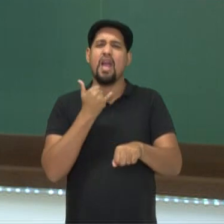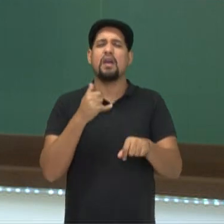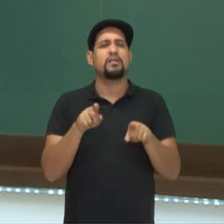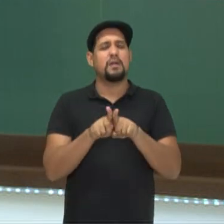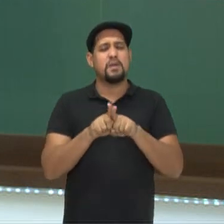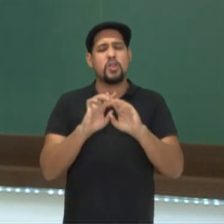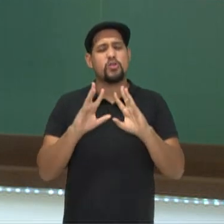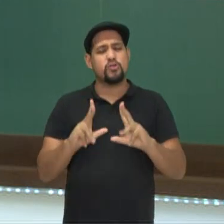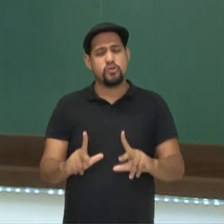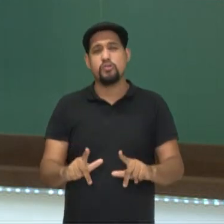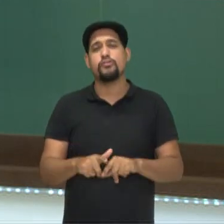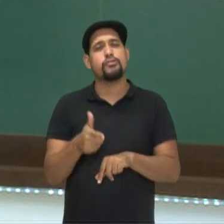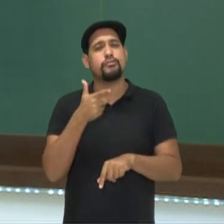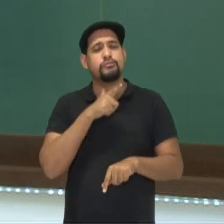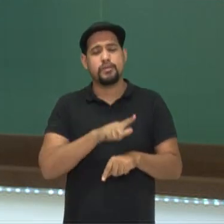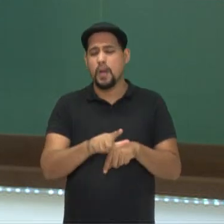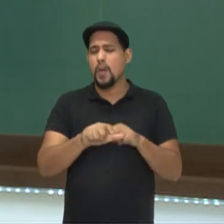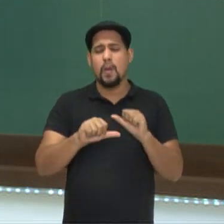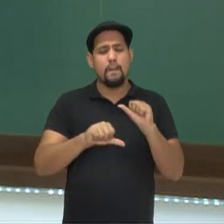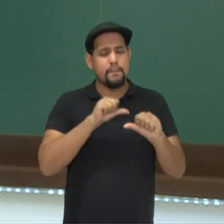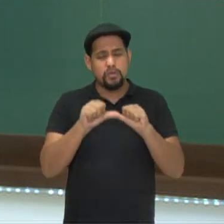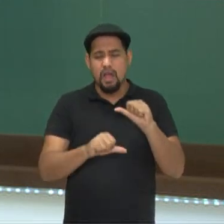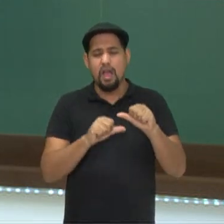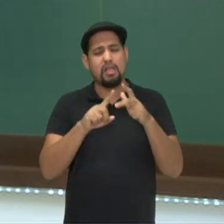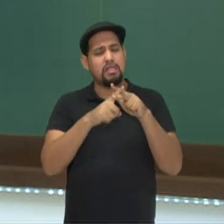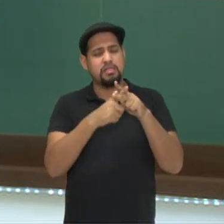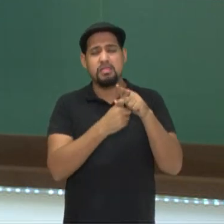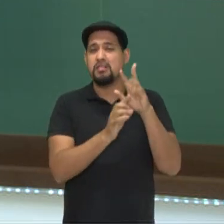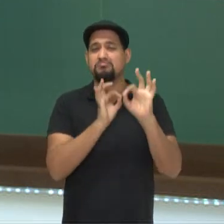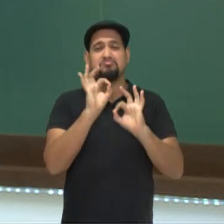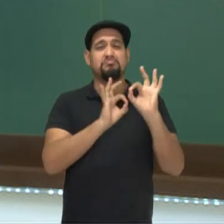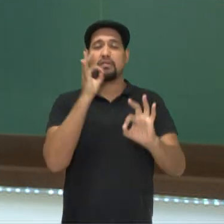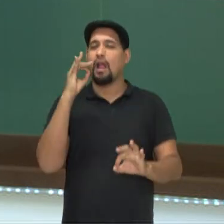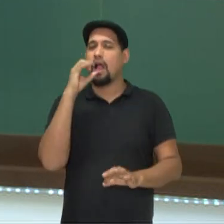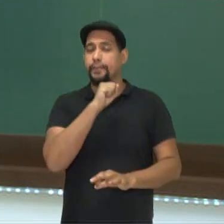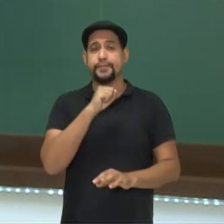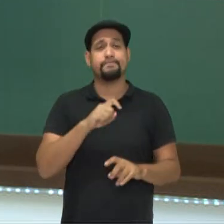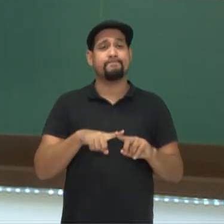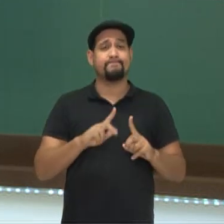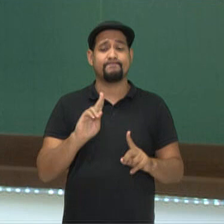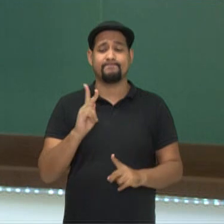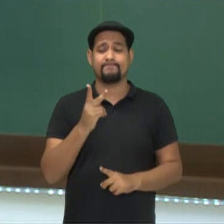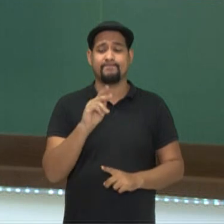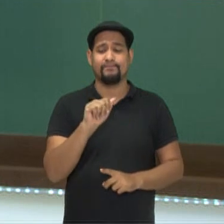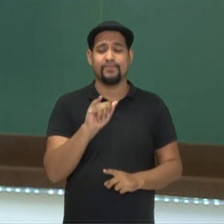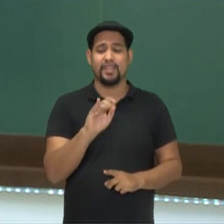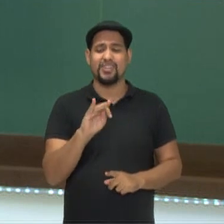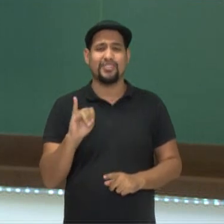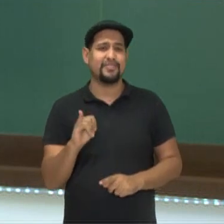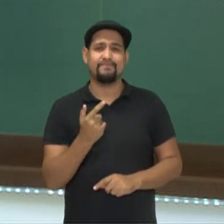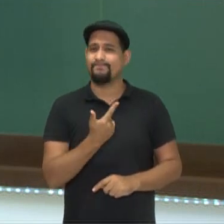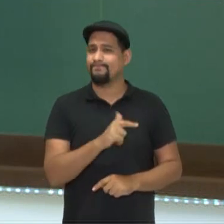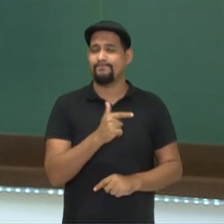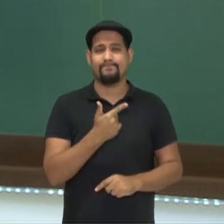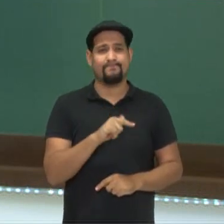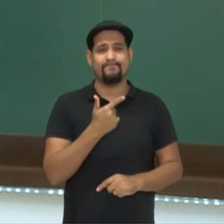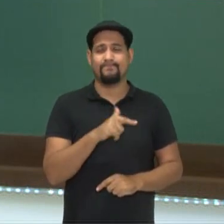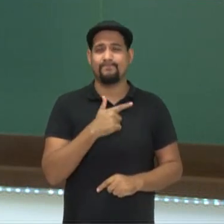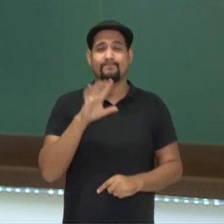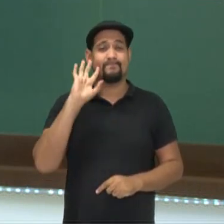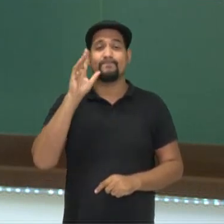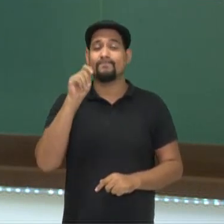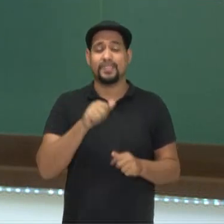borracha. Eles já conseguem mudar toda a estrutura e reconstruir. Os haitianos não têm. Então, eles